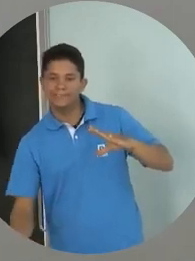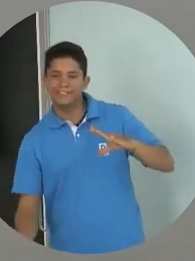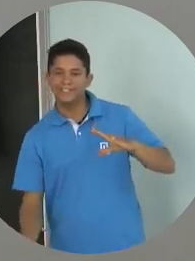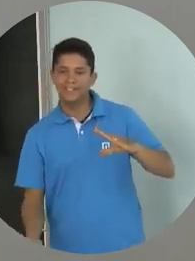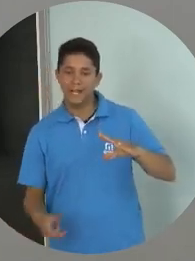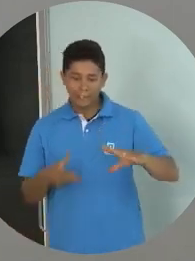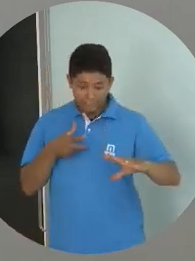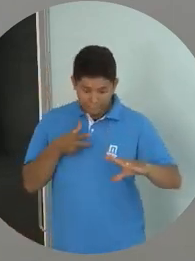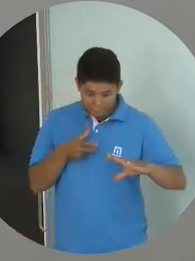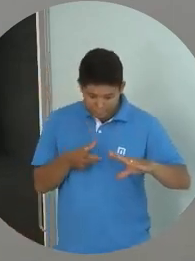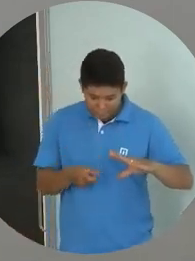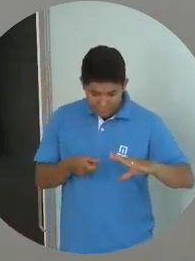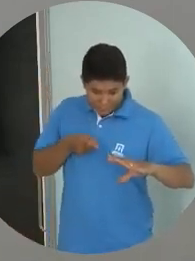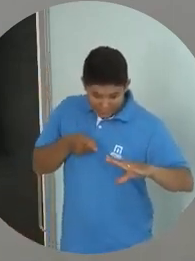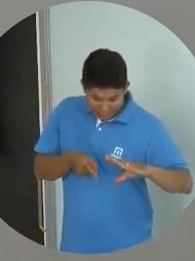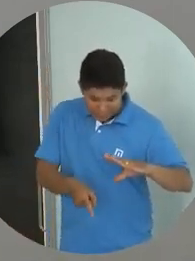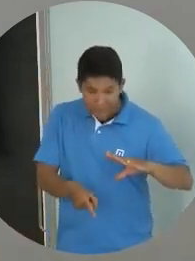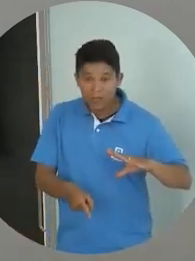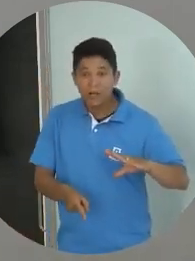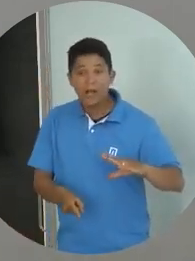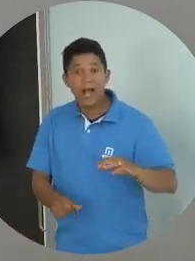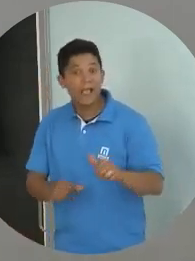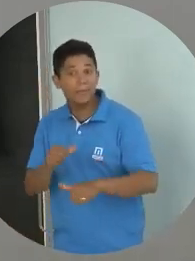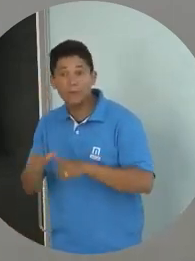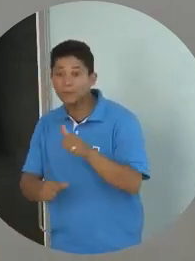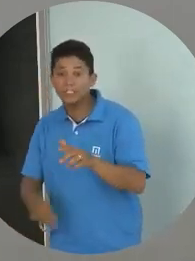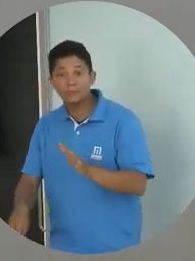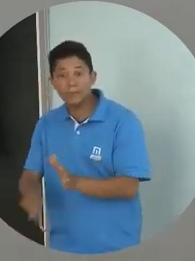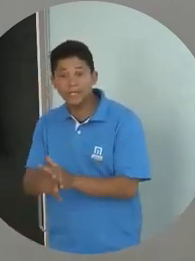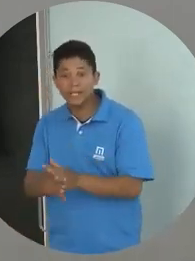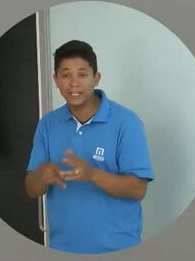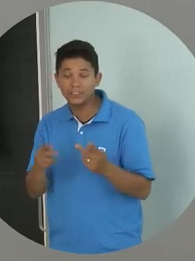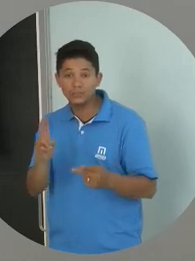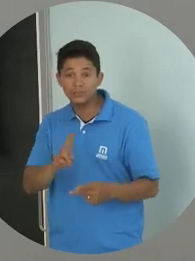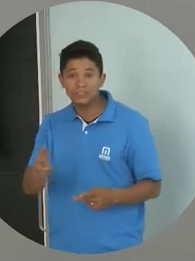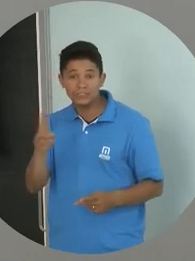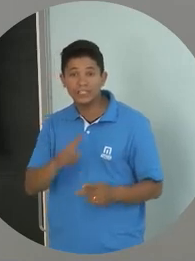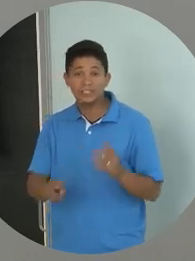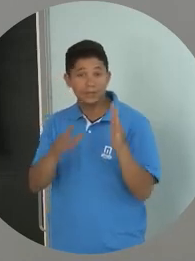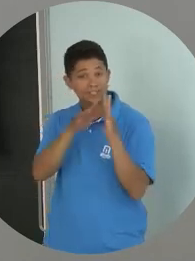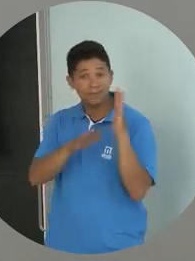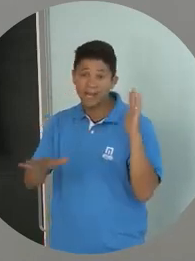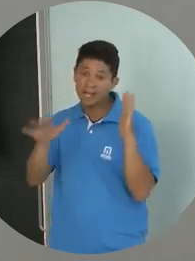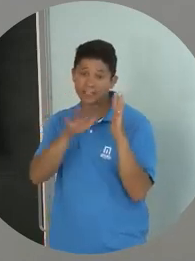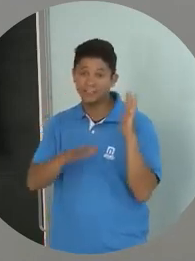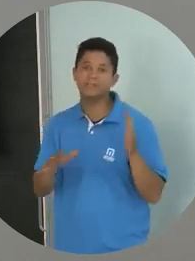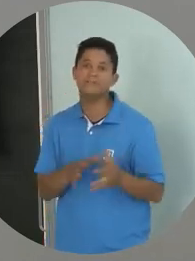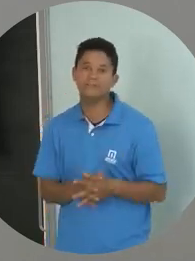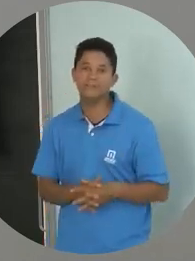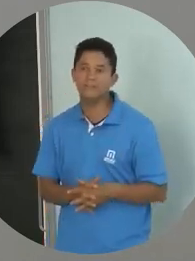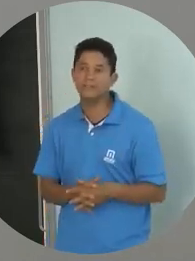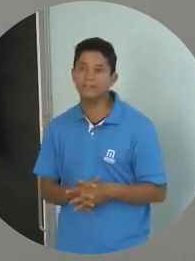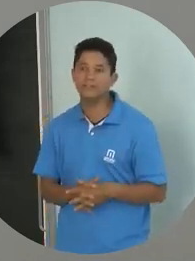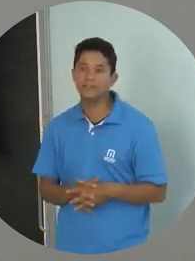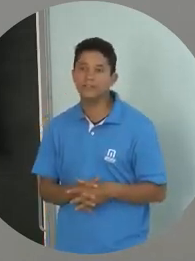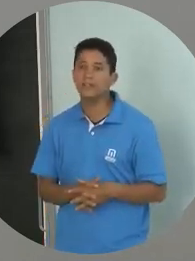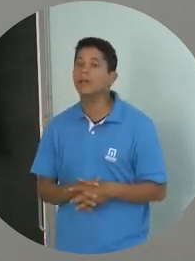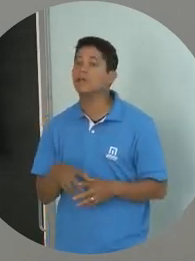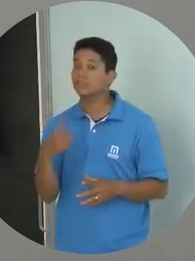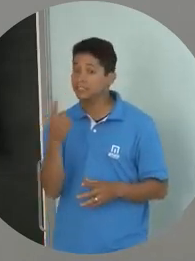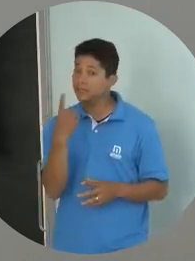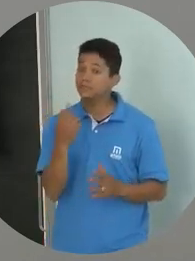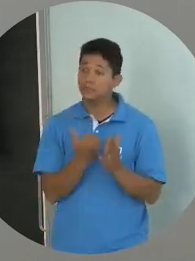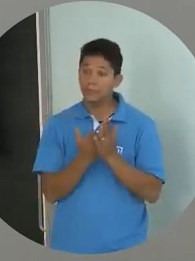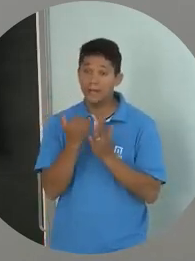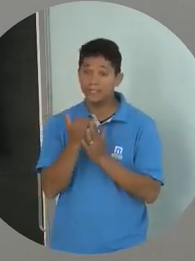propriedades de utilização dessa barragem. Então, nós temos aqui o máximo cuidado